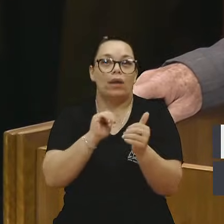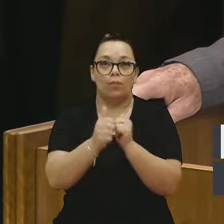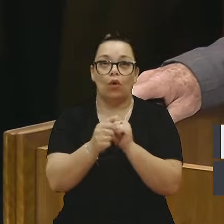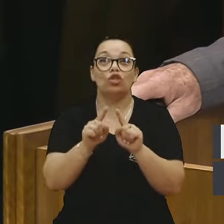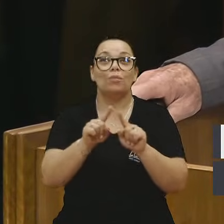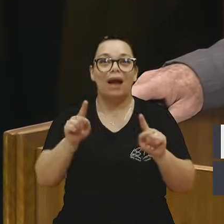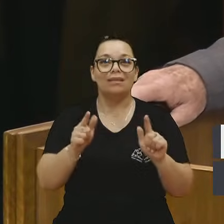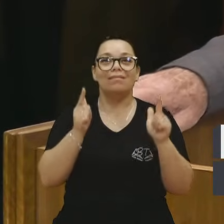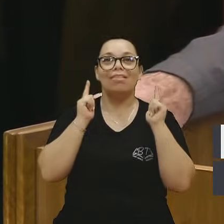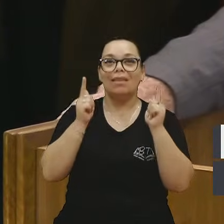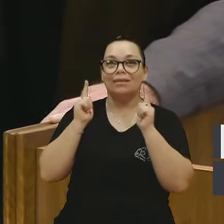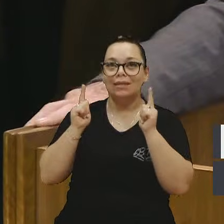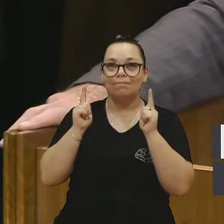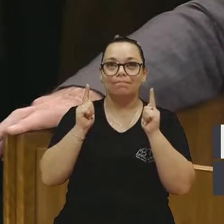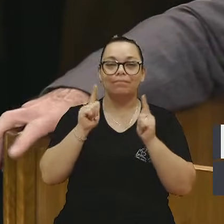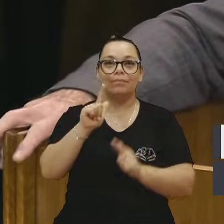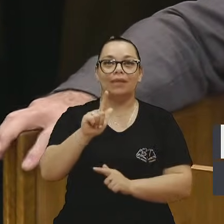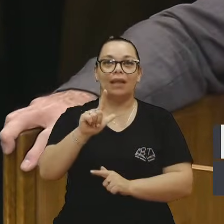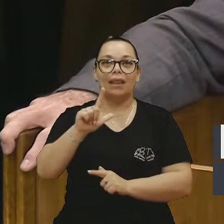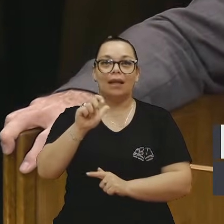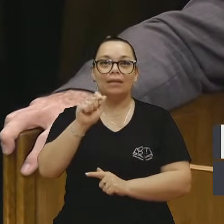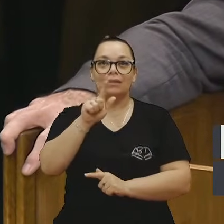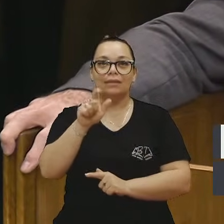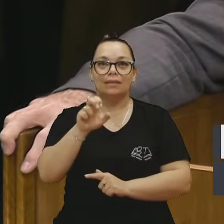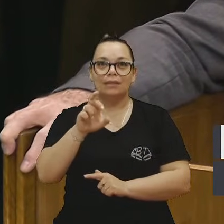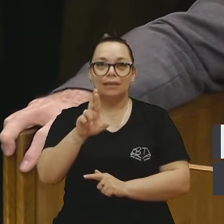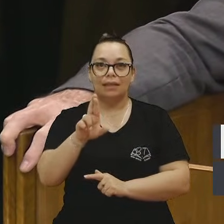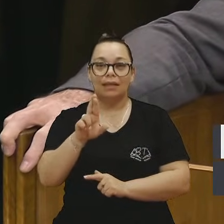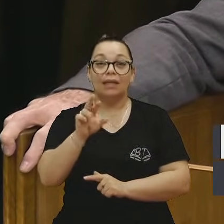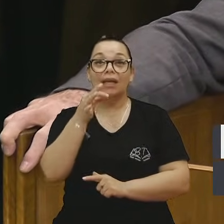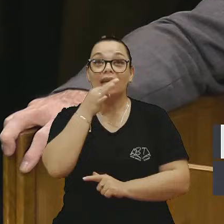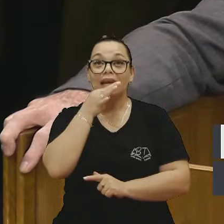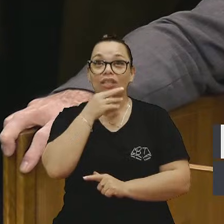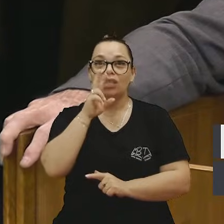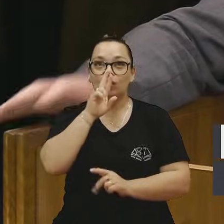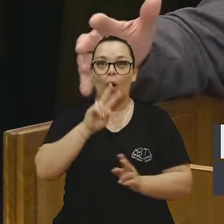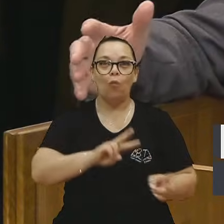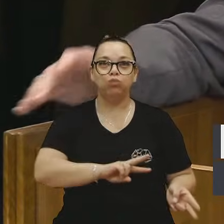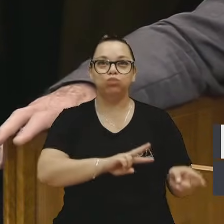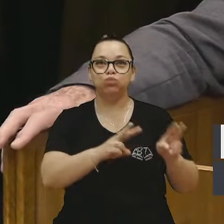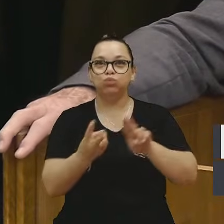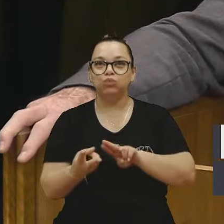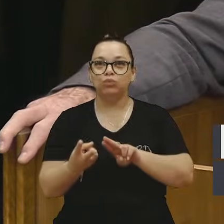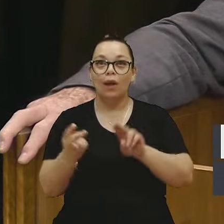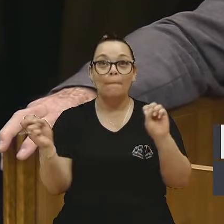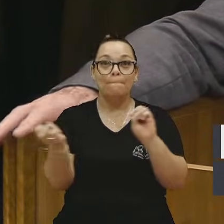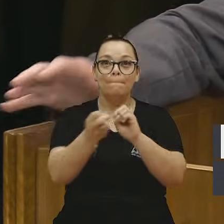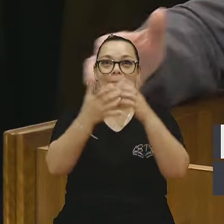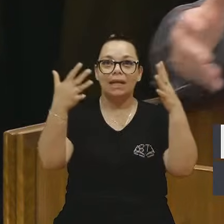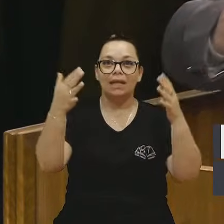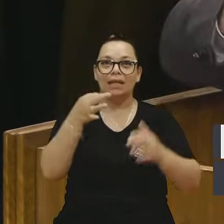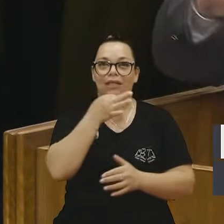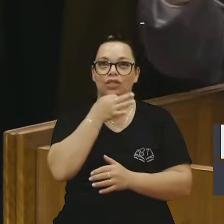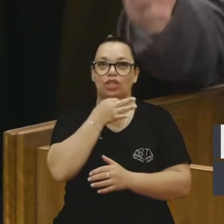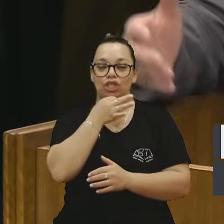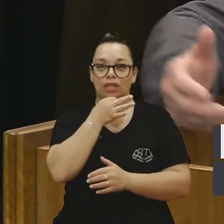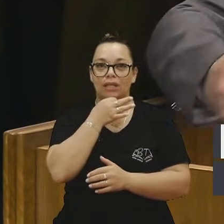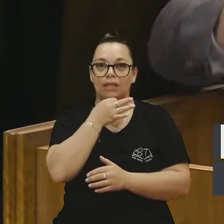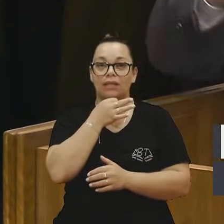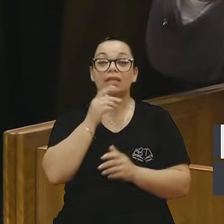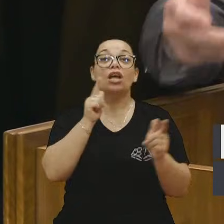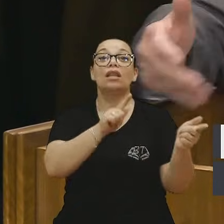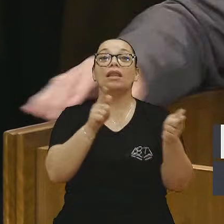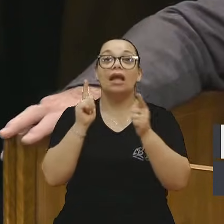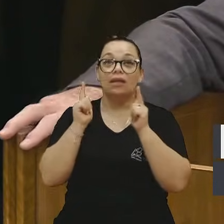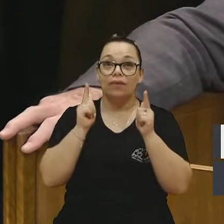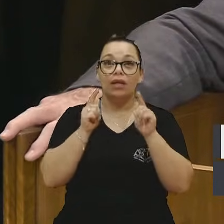lazer. Nós estamos vendo Caxias do Sul virando a chave, com o Brilha Caxias. Isso chama-se lazer,